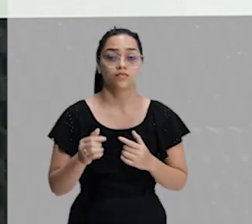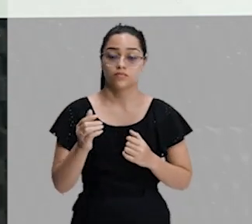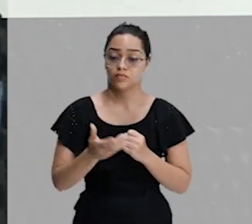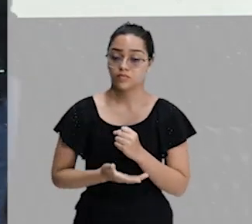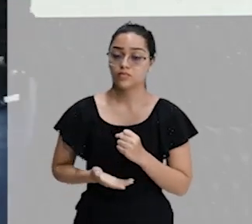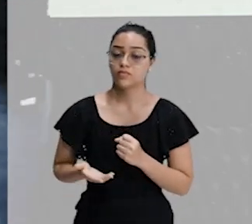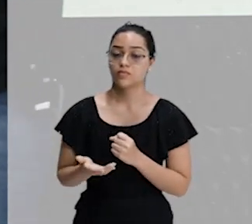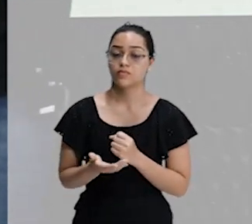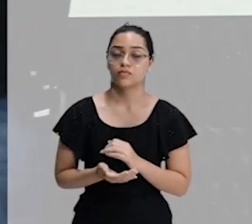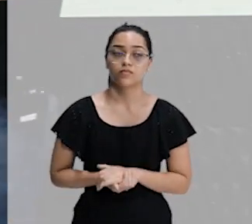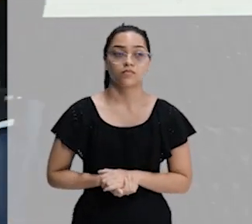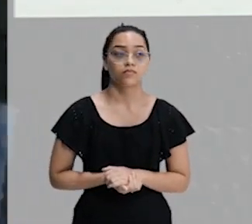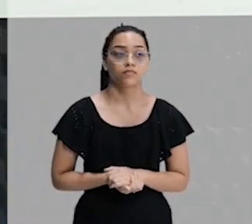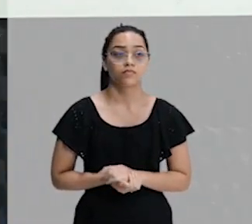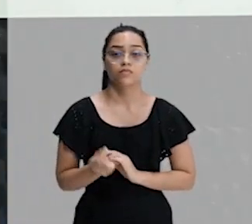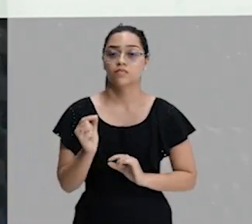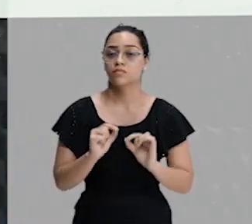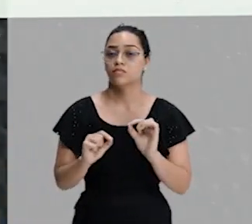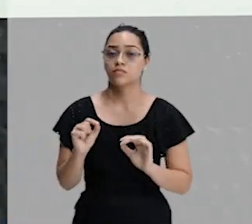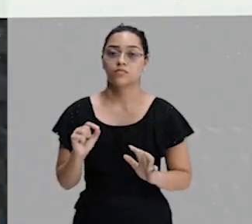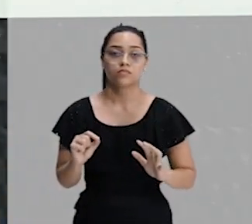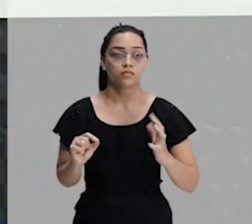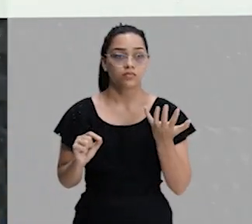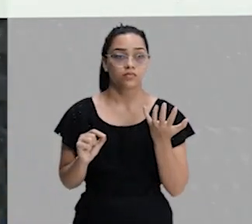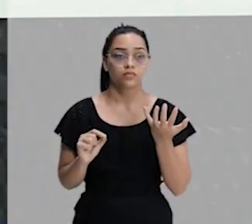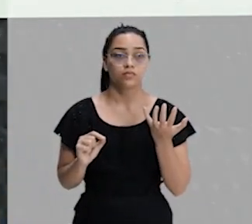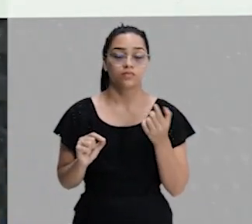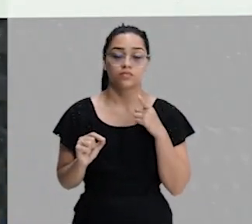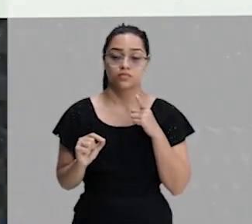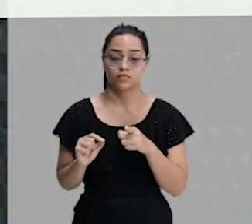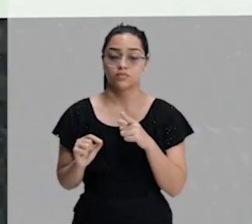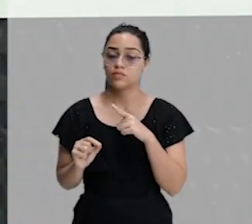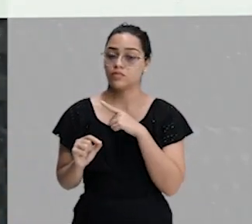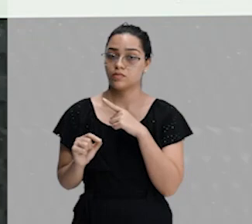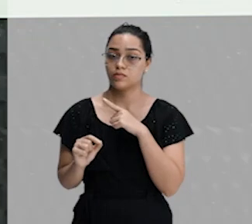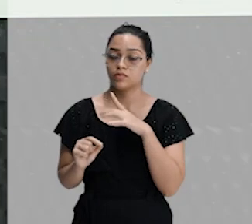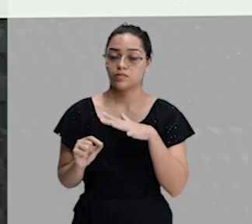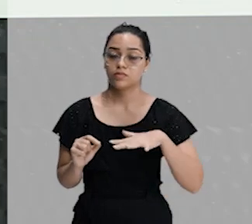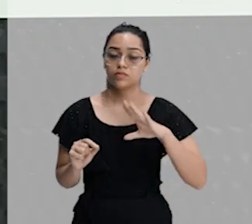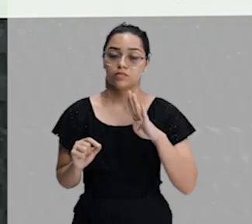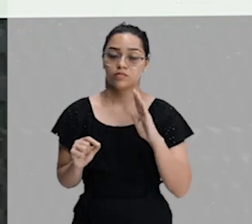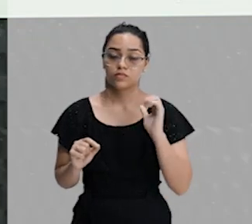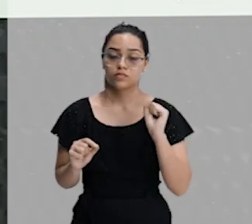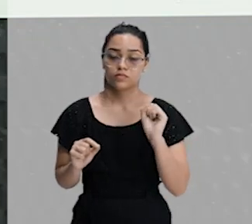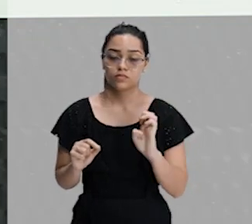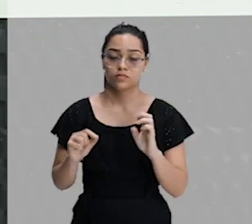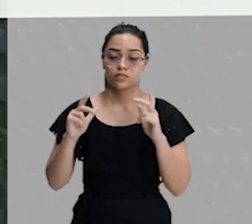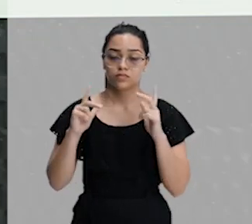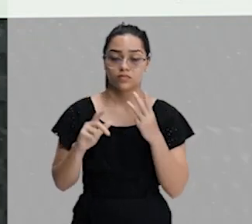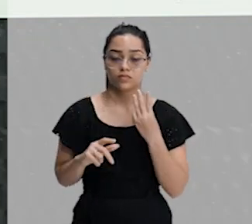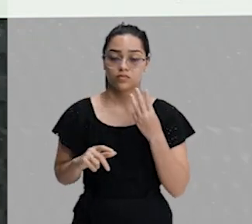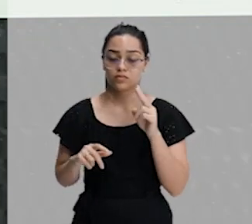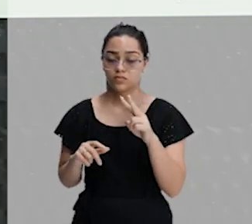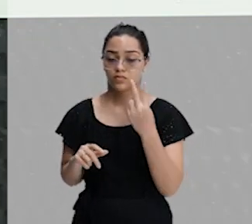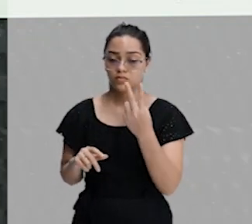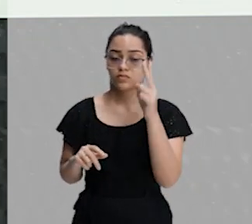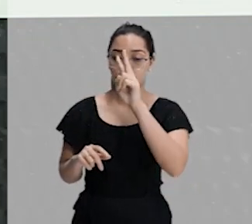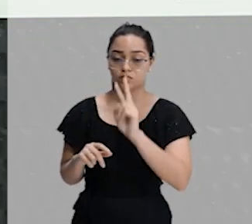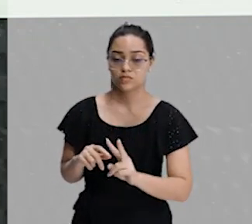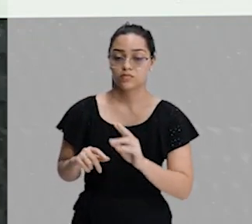base. O que acontece? Você tem a área da base, 2 vezes esse